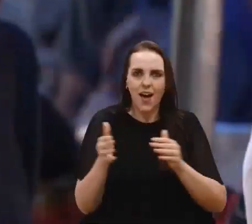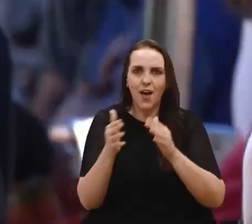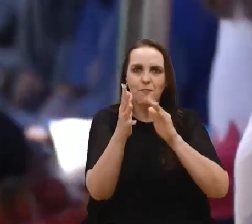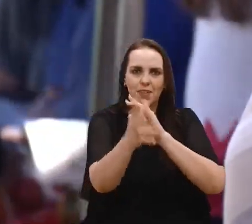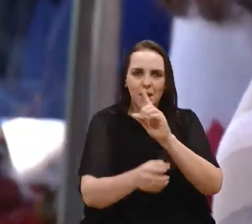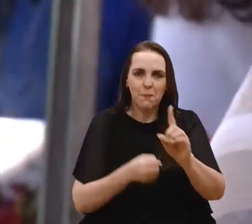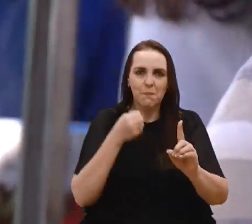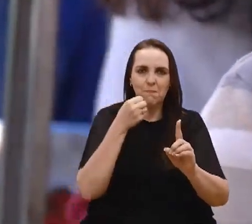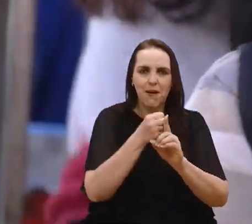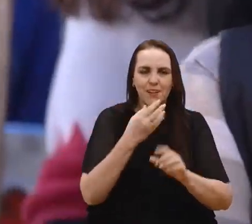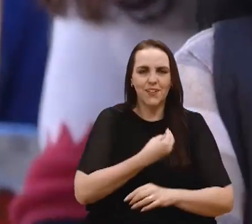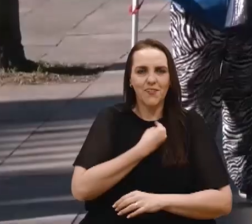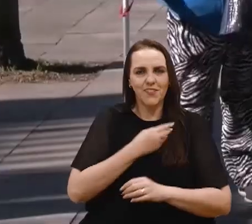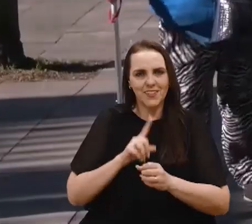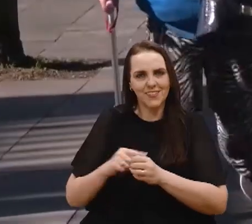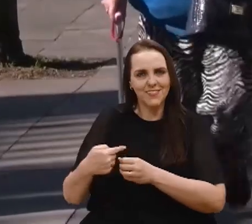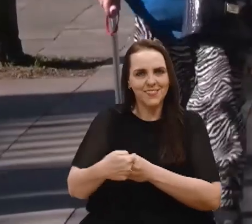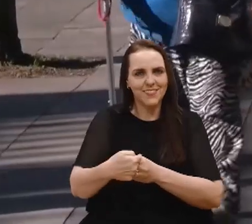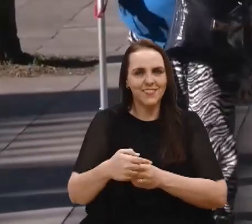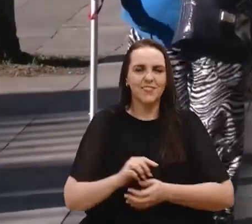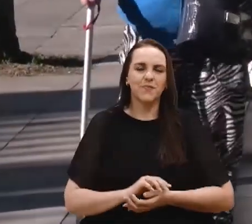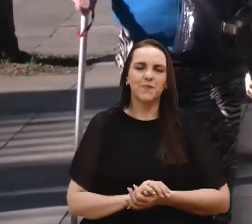que impactam na vida da cidade.